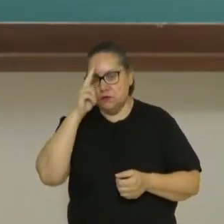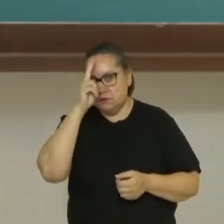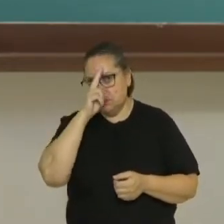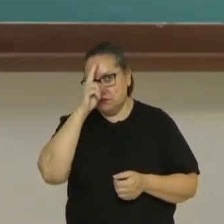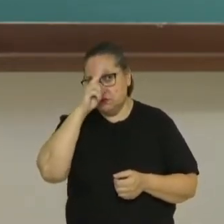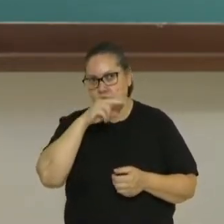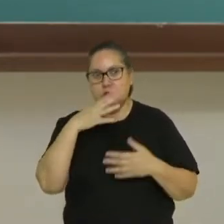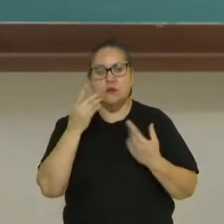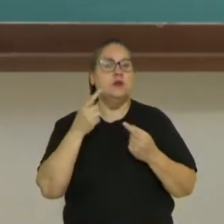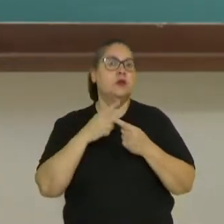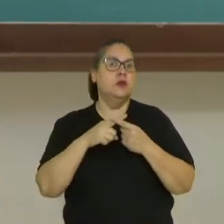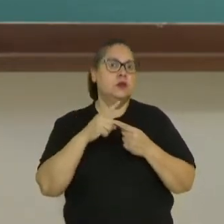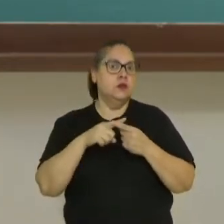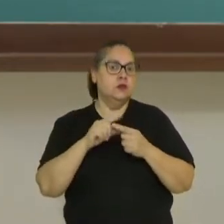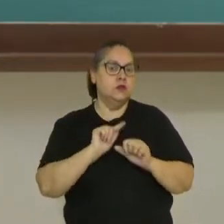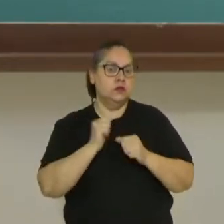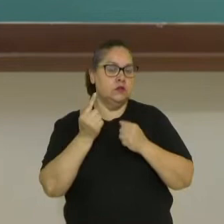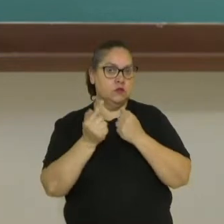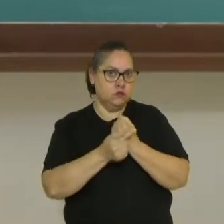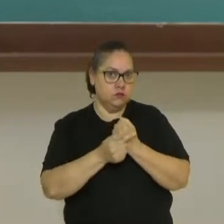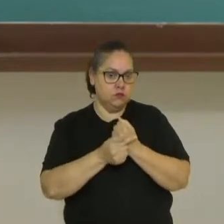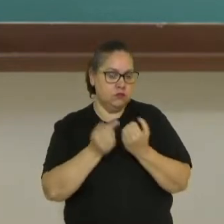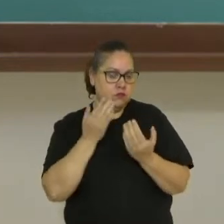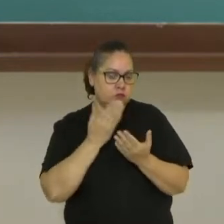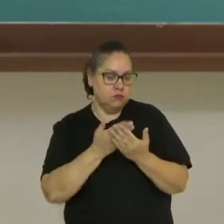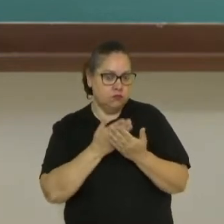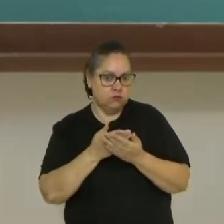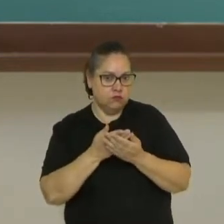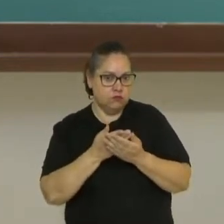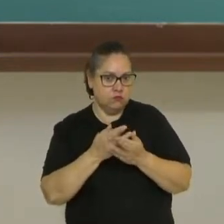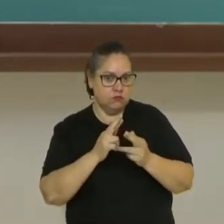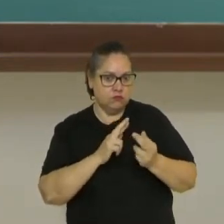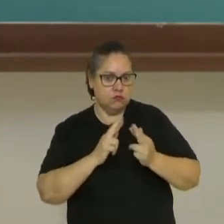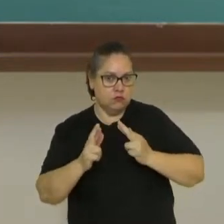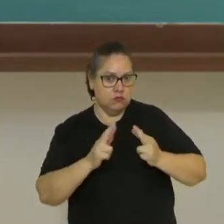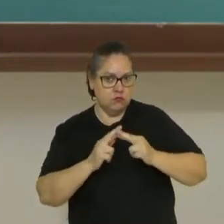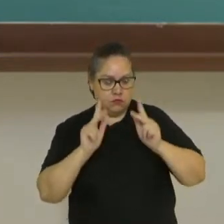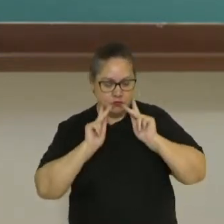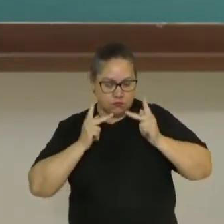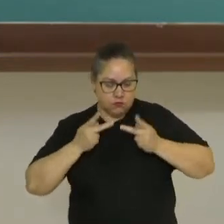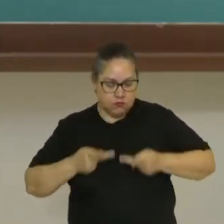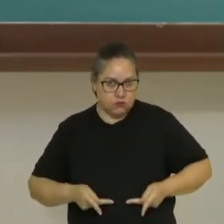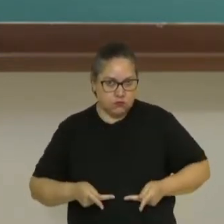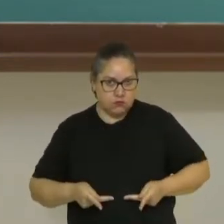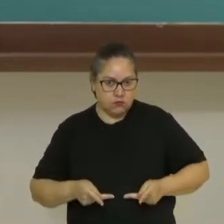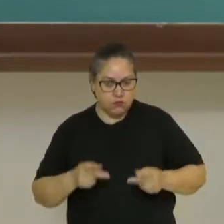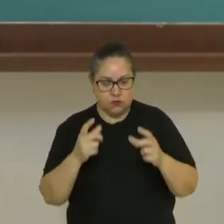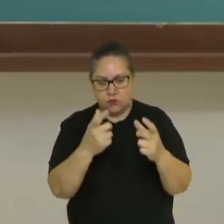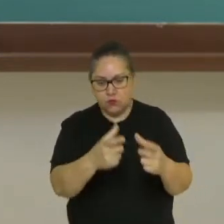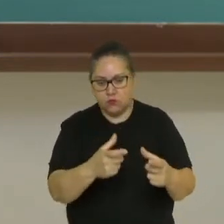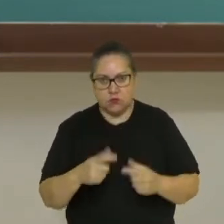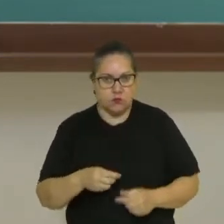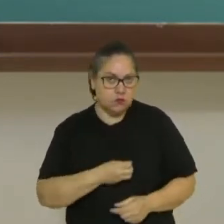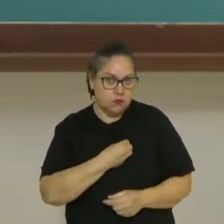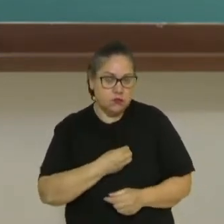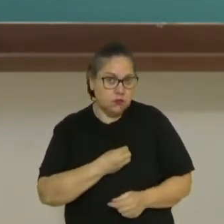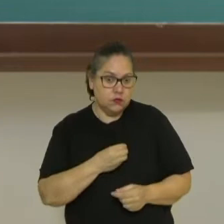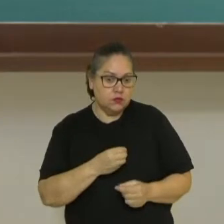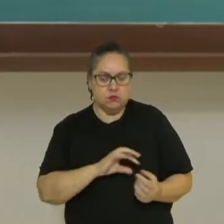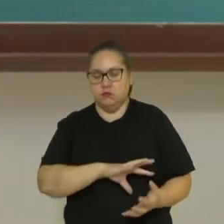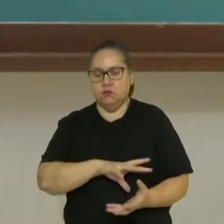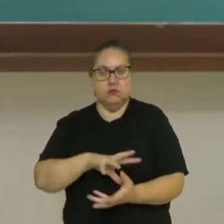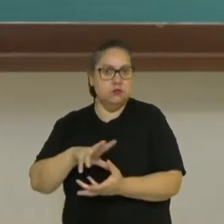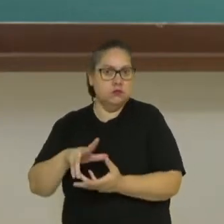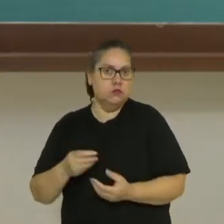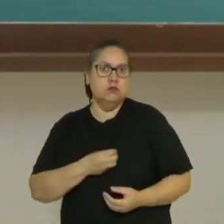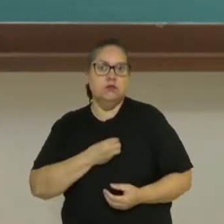história, porque a geografia ela estuda as relações dos seres humanos com o lugar onde elas vivem, né? Com o planeta